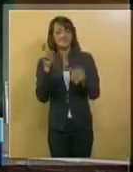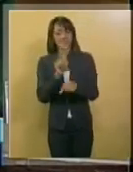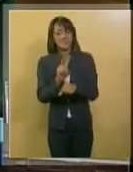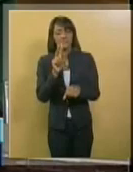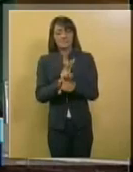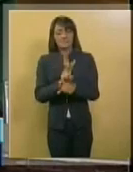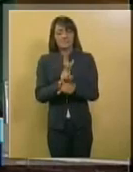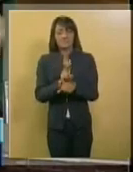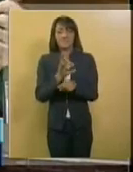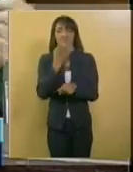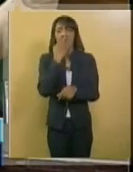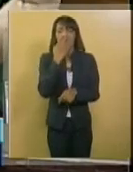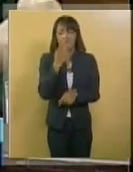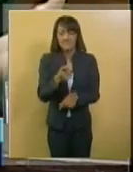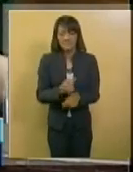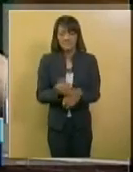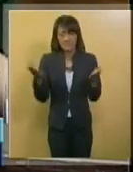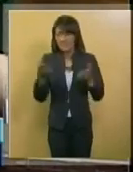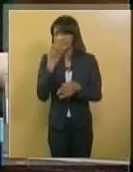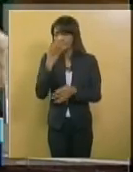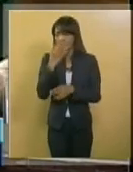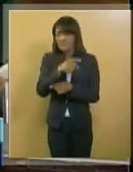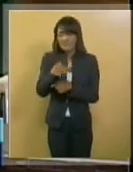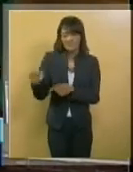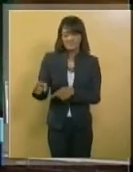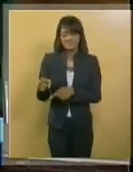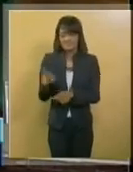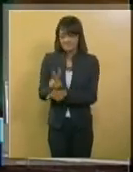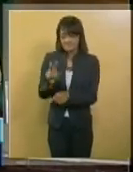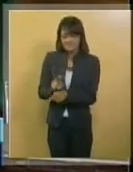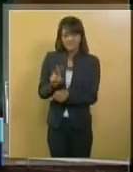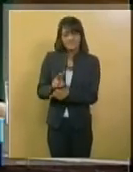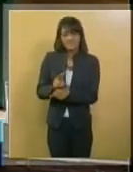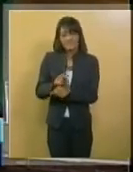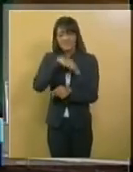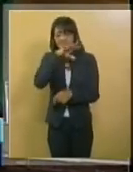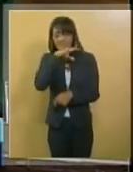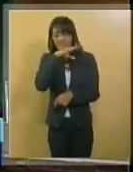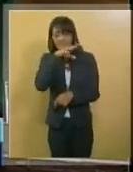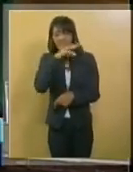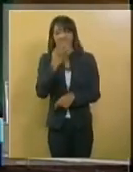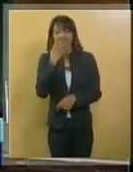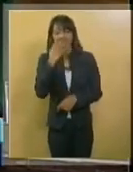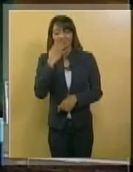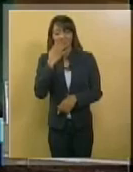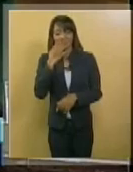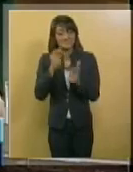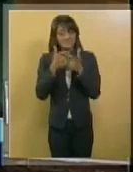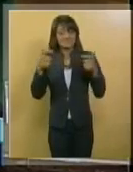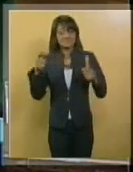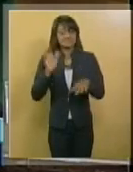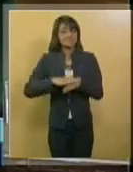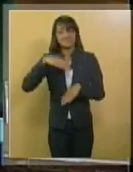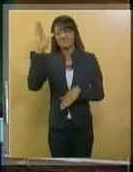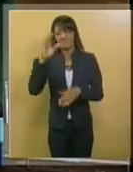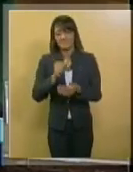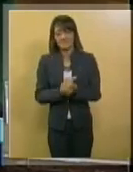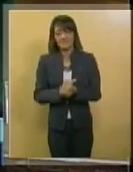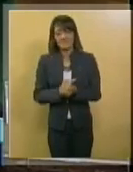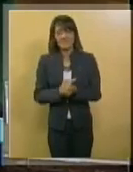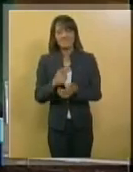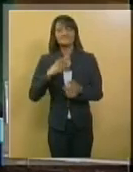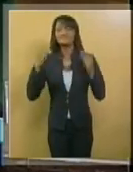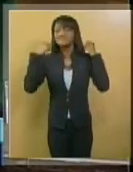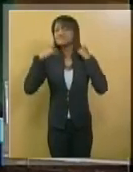animais, de cães. Hoje, os cães, senhores, justamente pela proteção animal, os cães têm muito mais que humanos. Os cães têm coleira